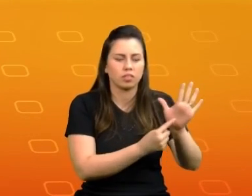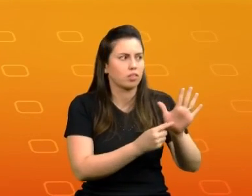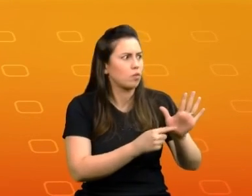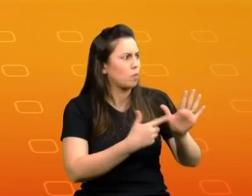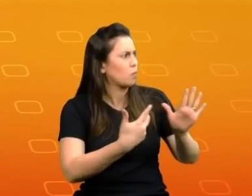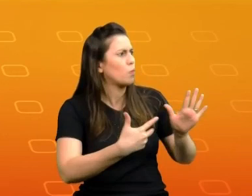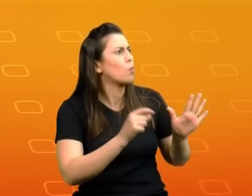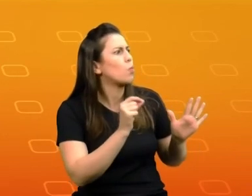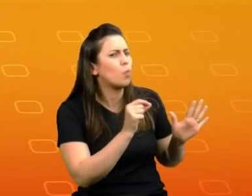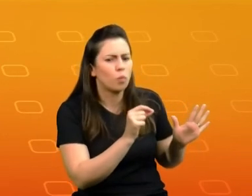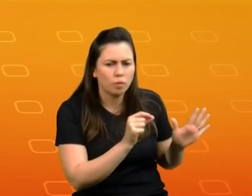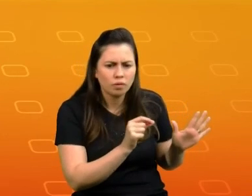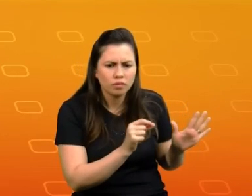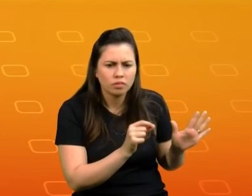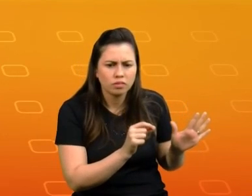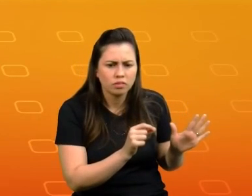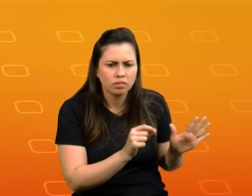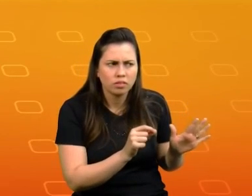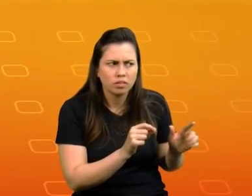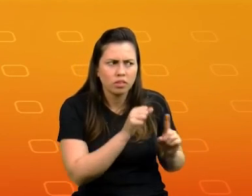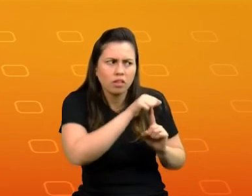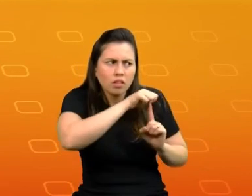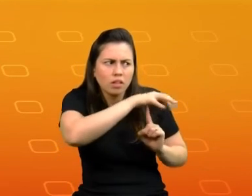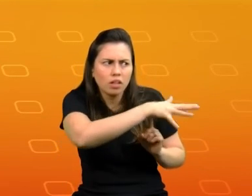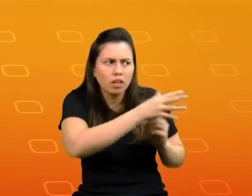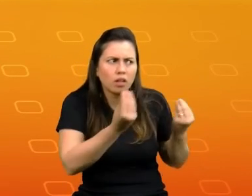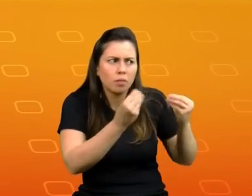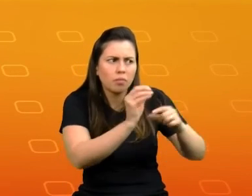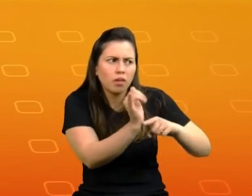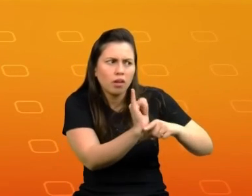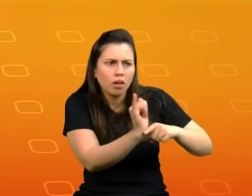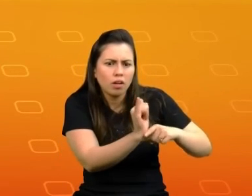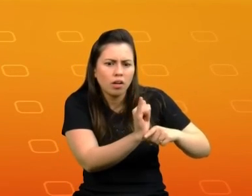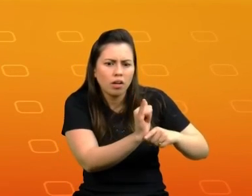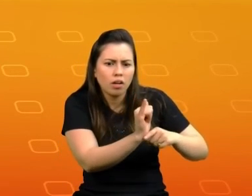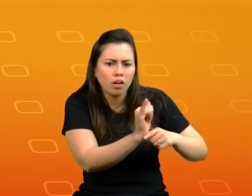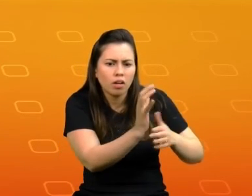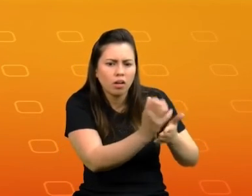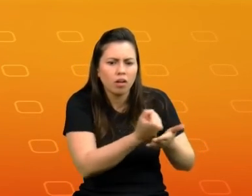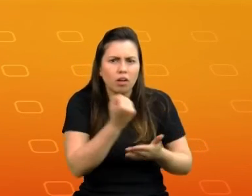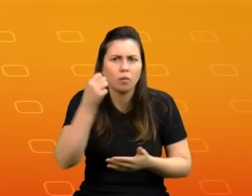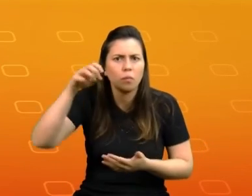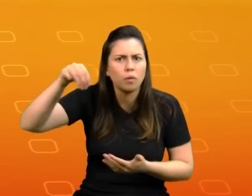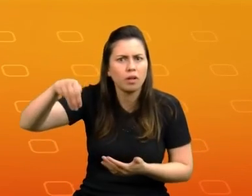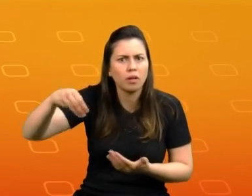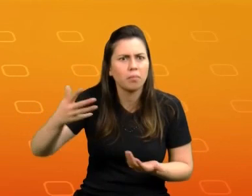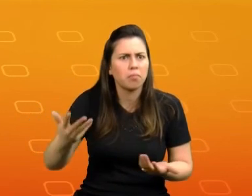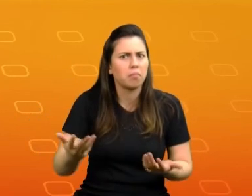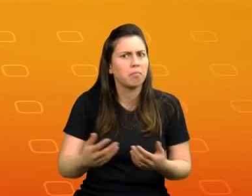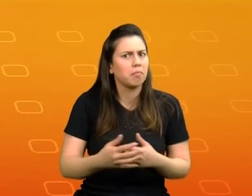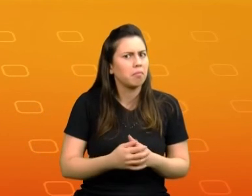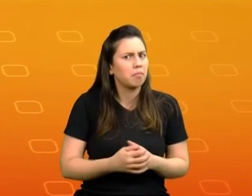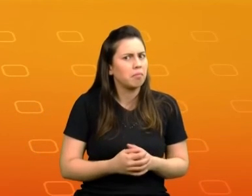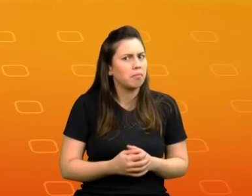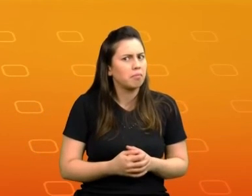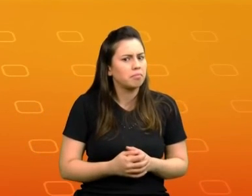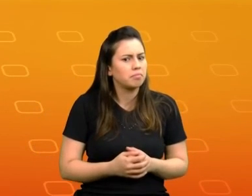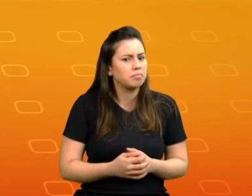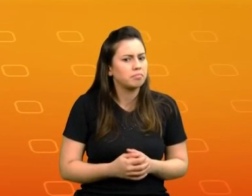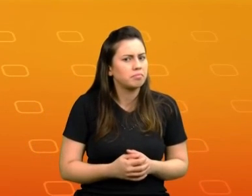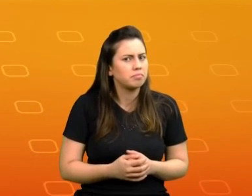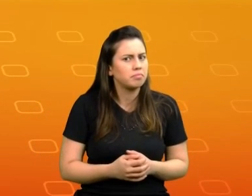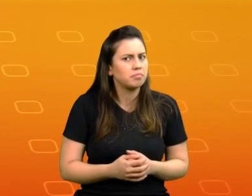faltar aí uns caras que fazem um string põe no YouTube bem 1 m não faz sentido é isso realmente